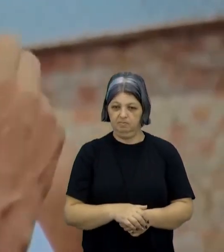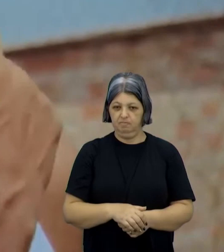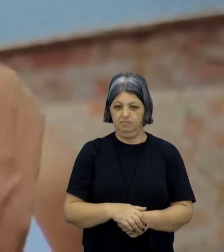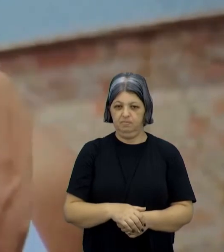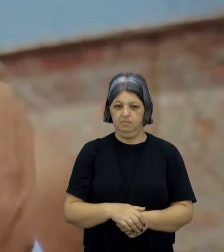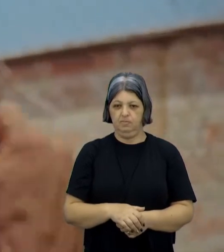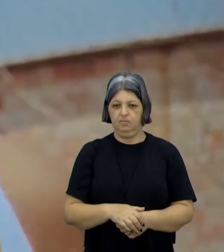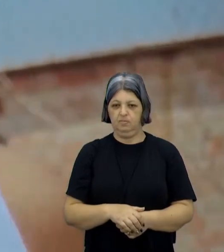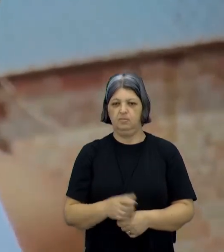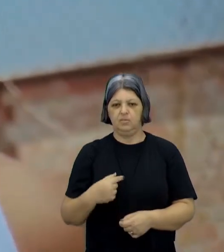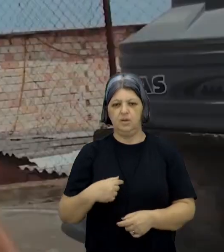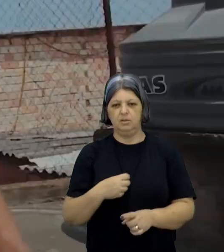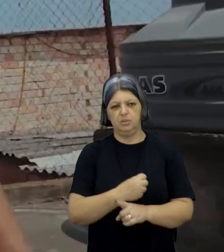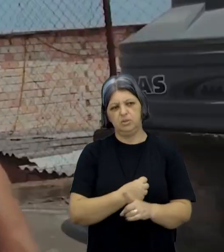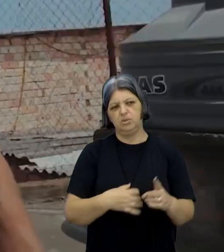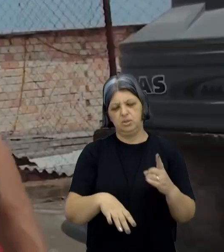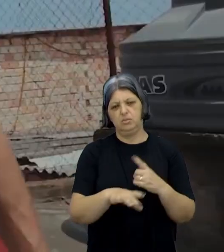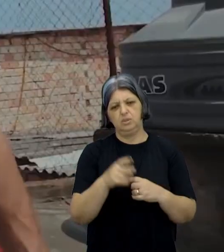Socialmente eu sou realista.